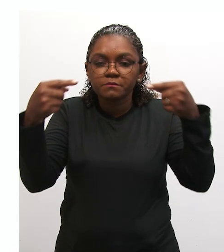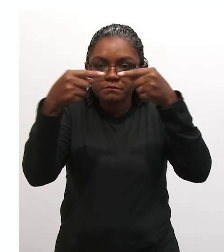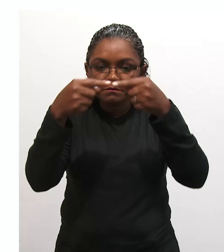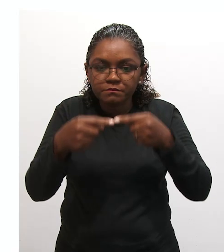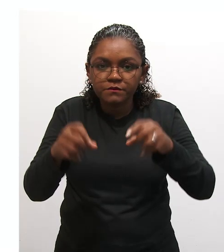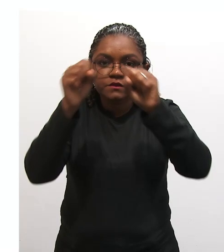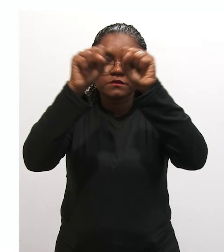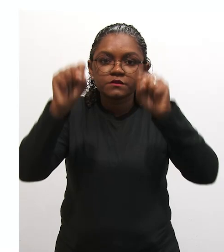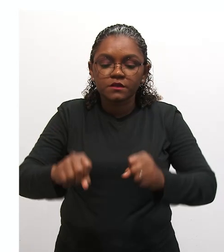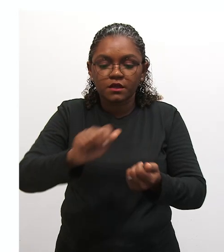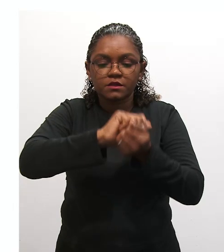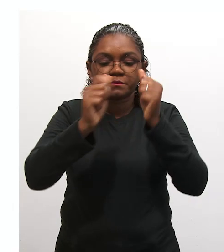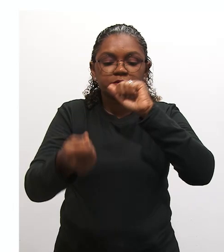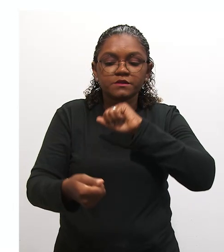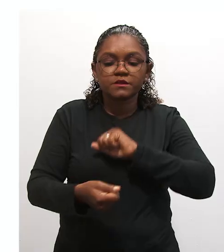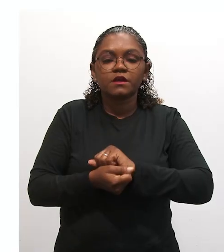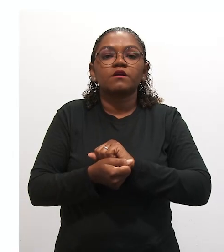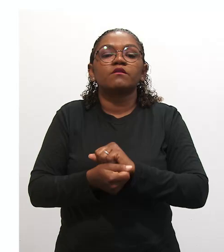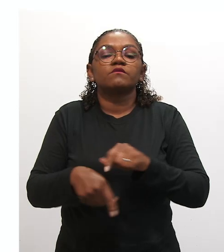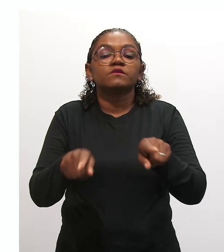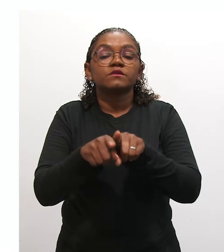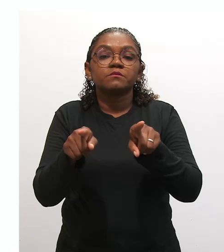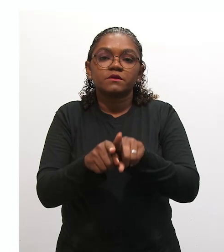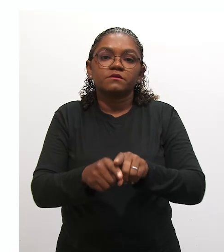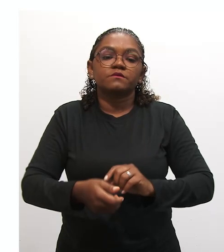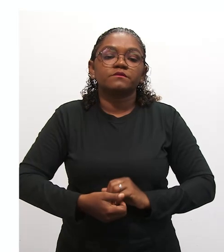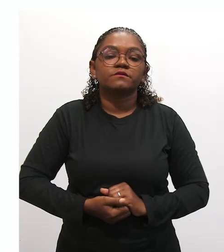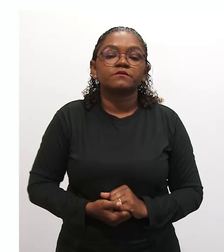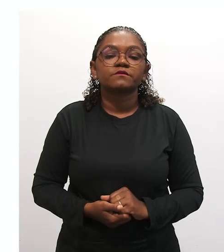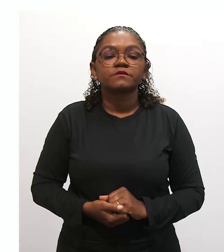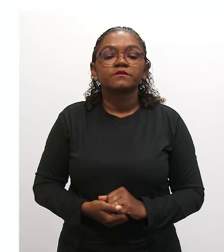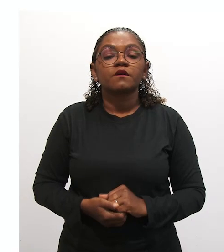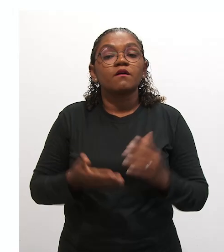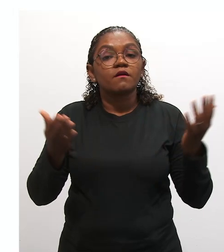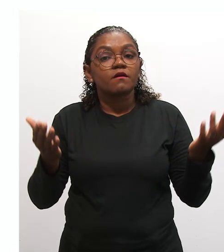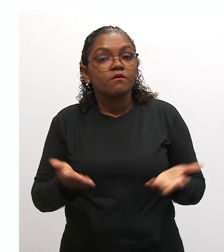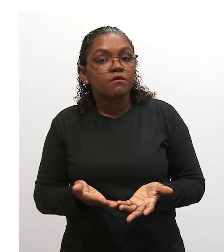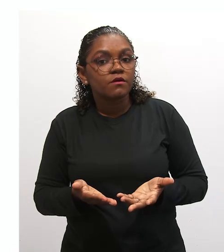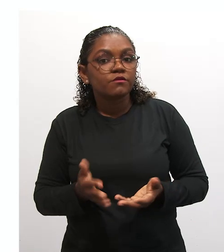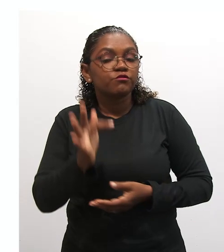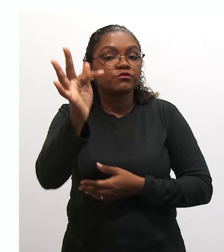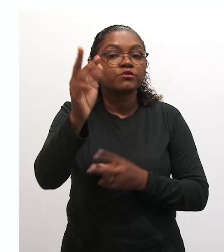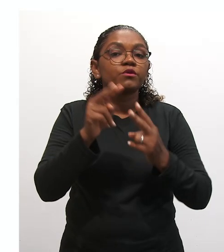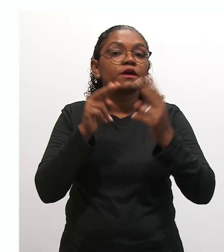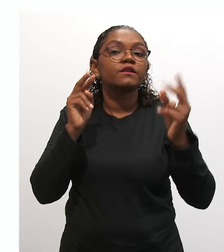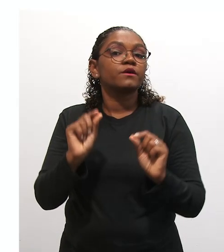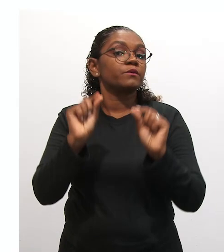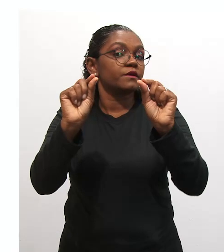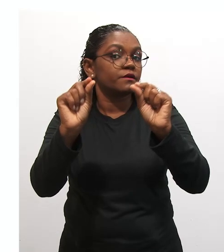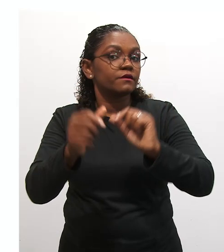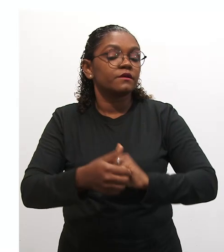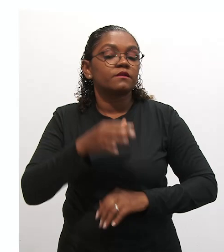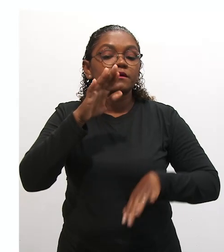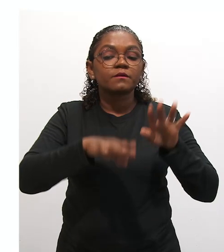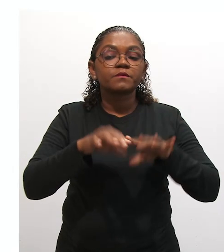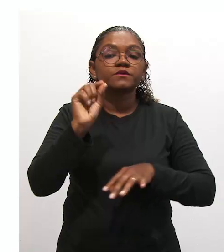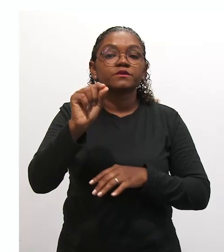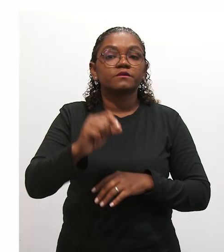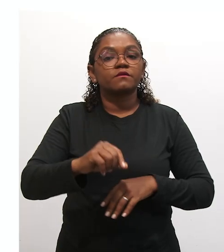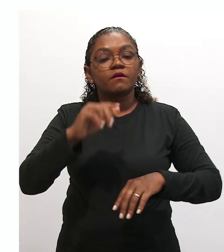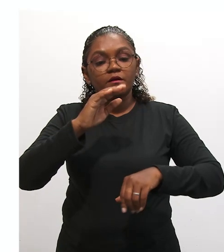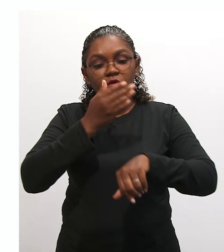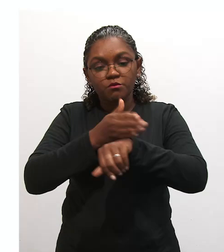EAD como um sistema adaptável e resiliente. E o futuro da EAD? O futuro da EAD depende